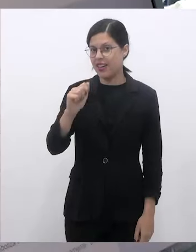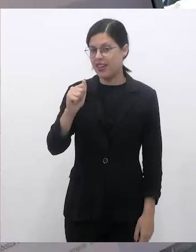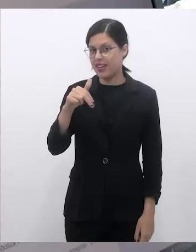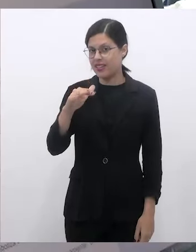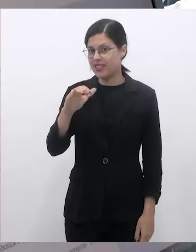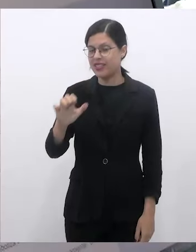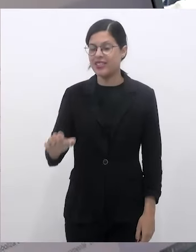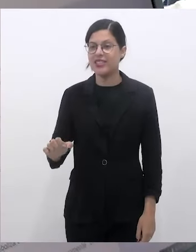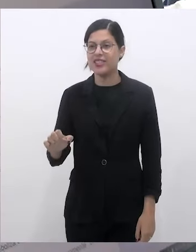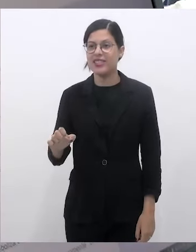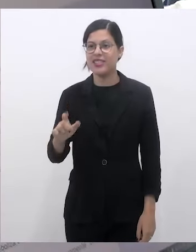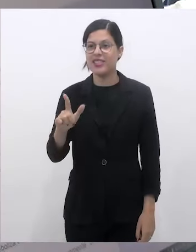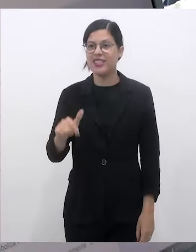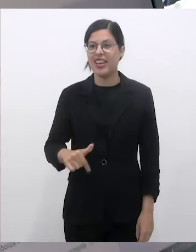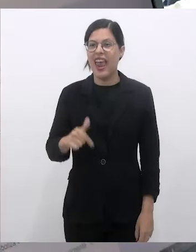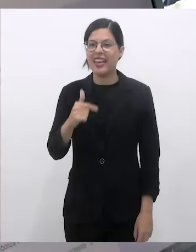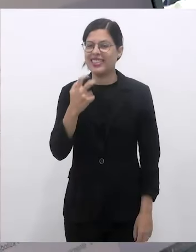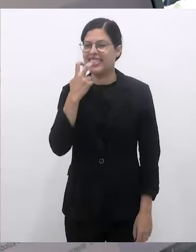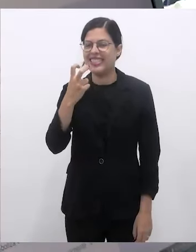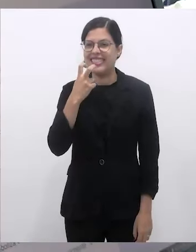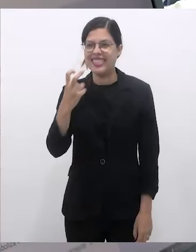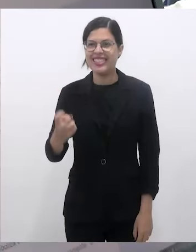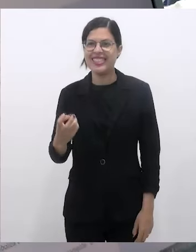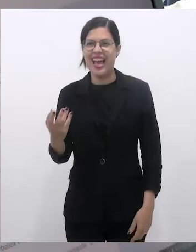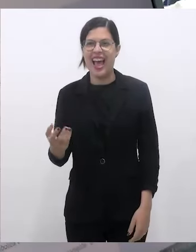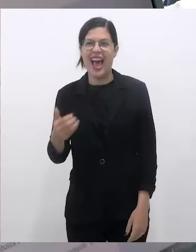histriônica, sabe? Então ela faz assim...